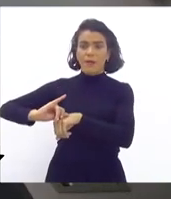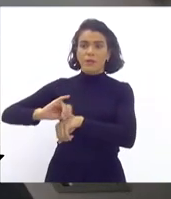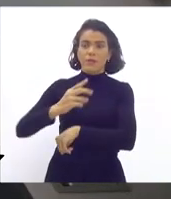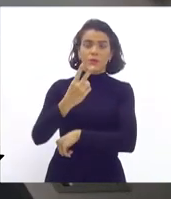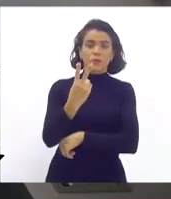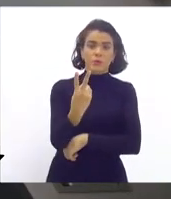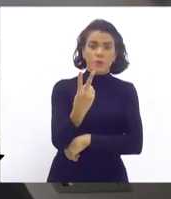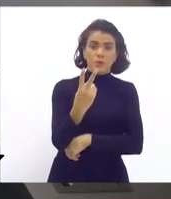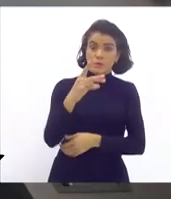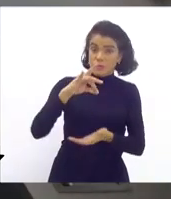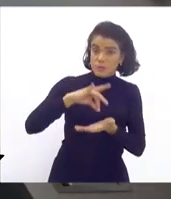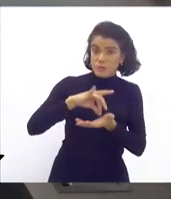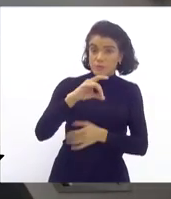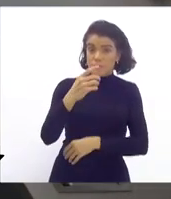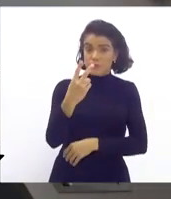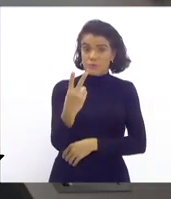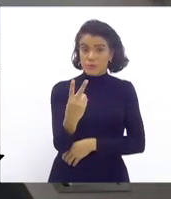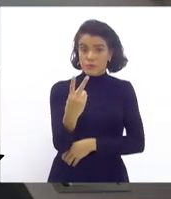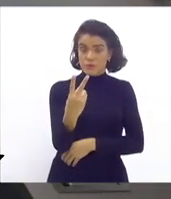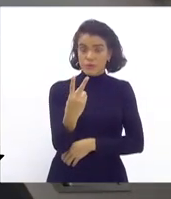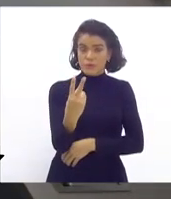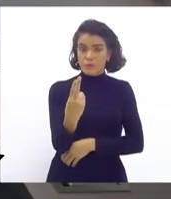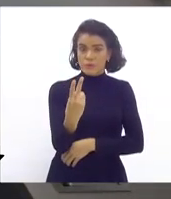Na verdade dois